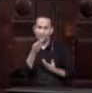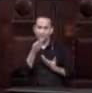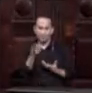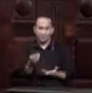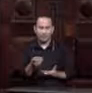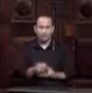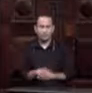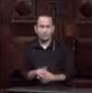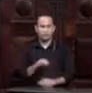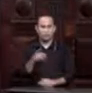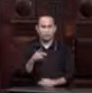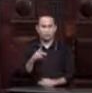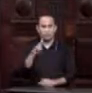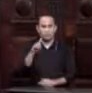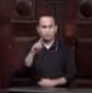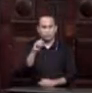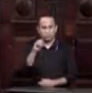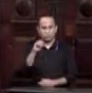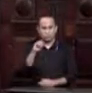em seguida, deputado Osório.